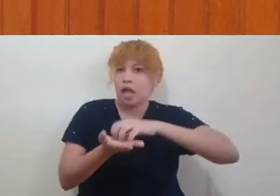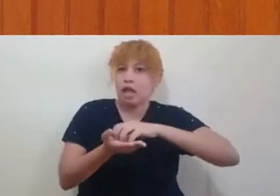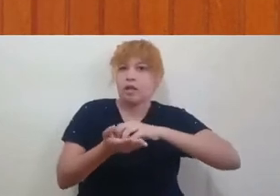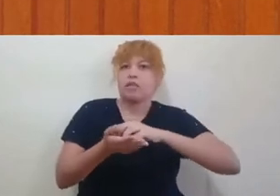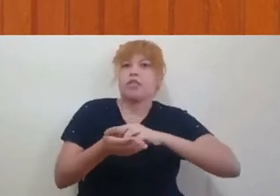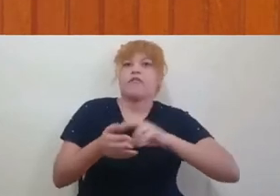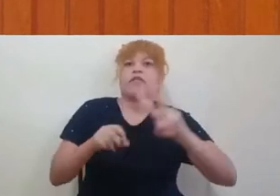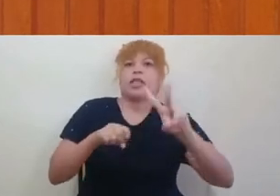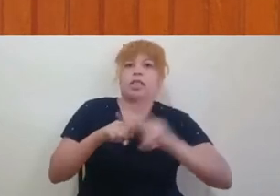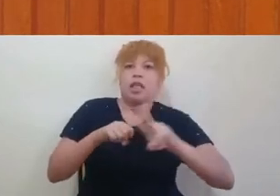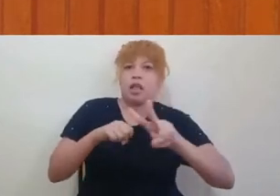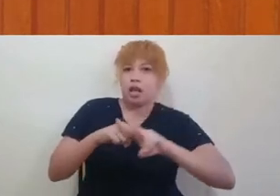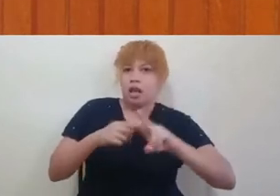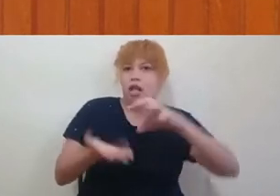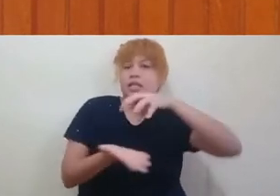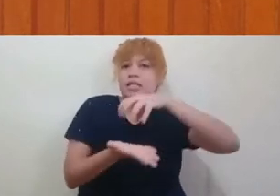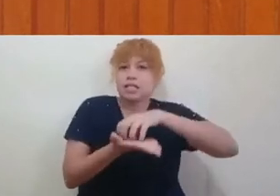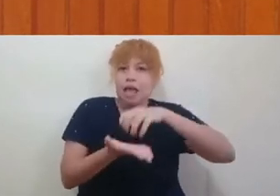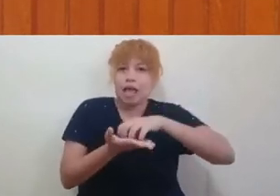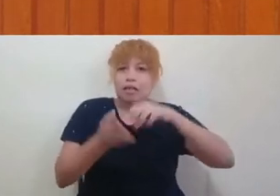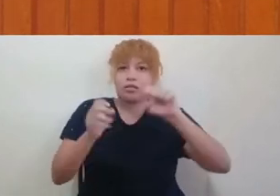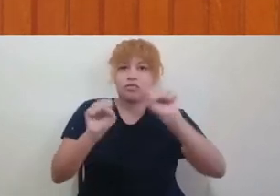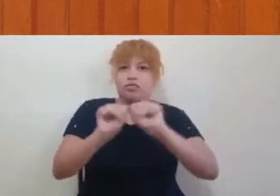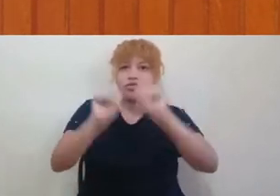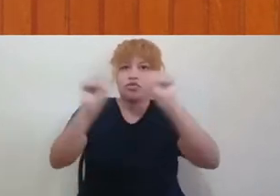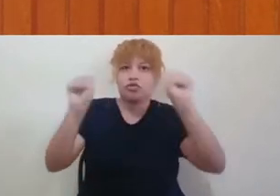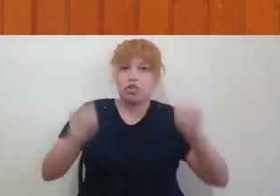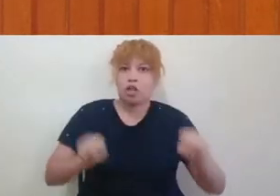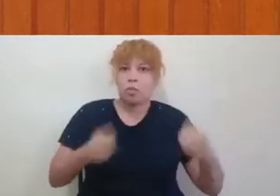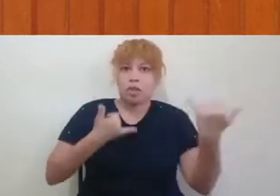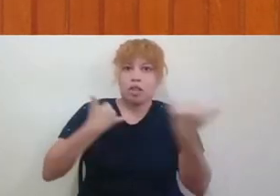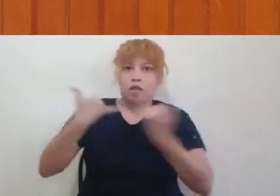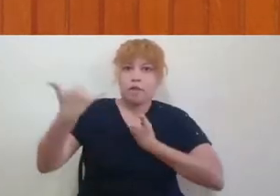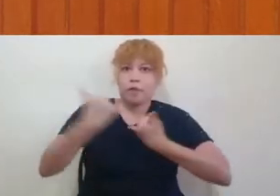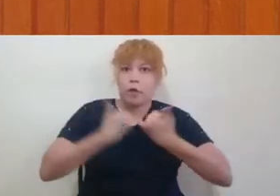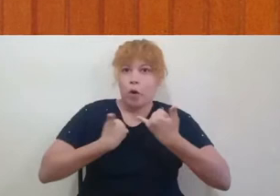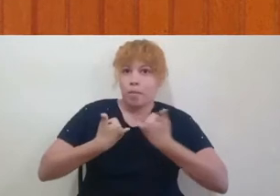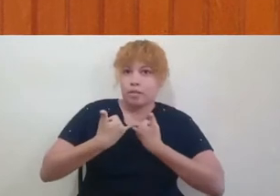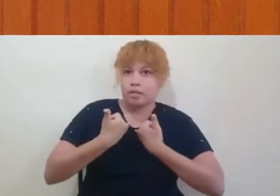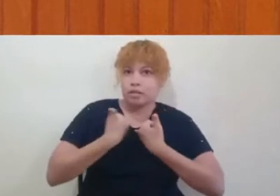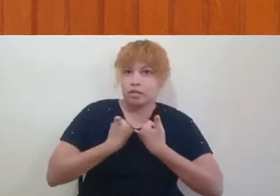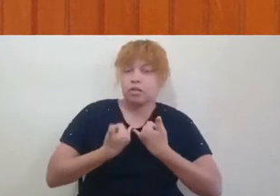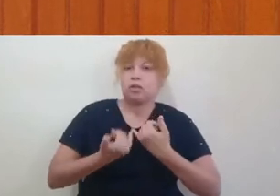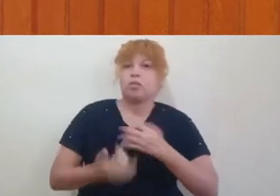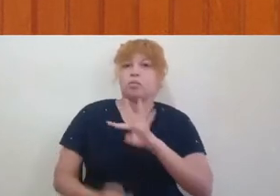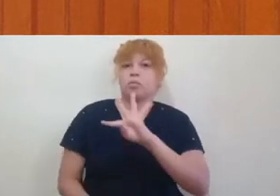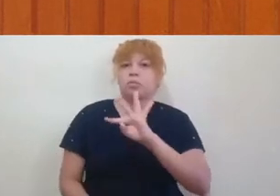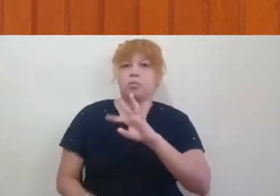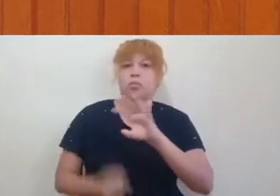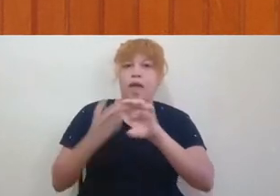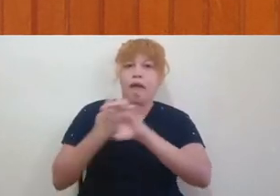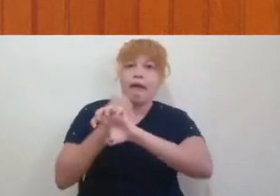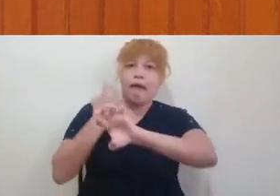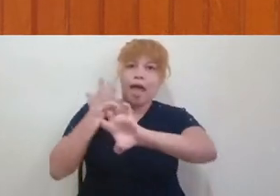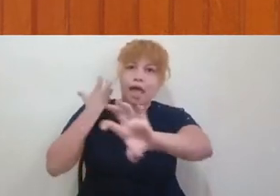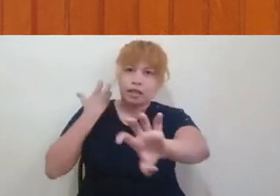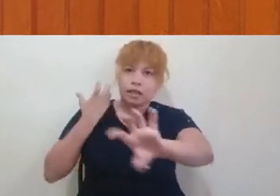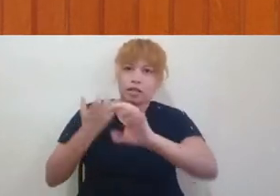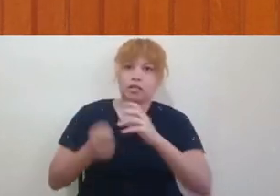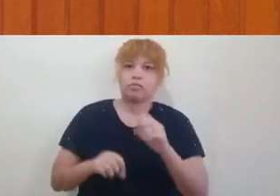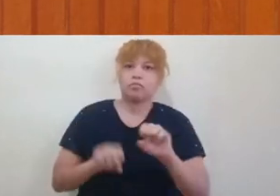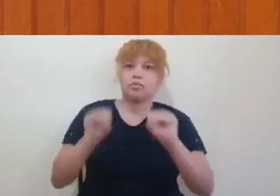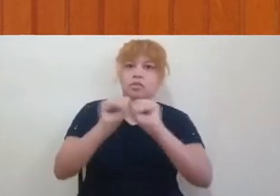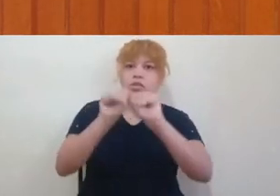Computação, UAEDETEC, Educação Física, SEDE, Física, SEDE,